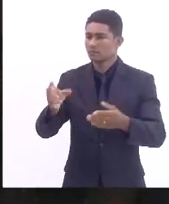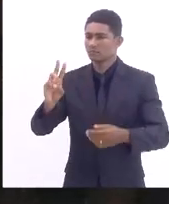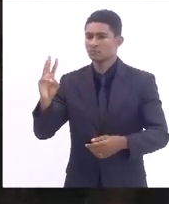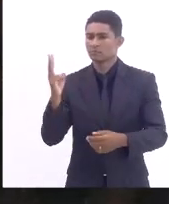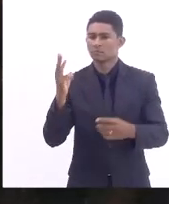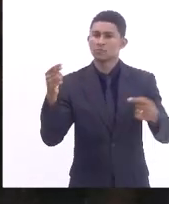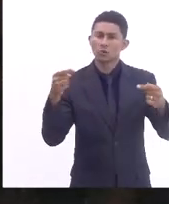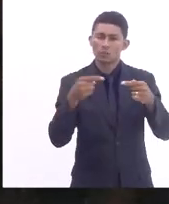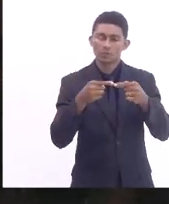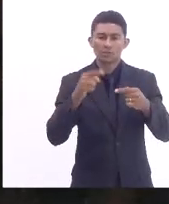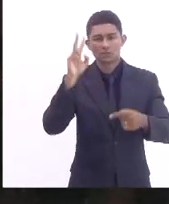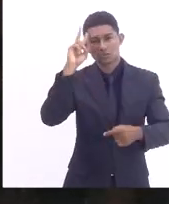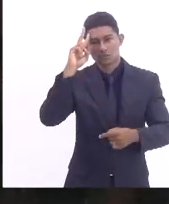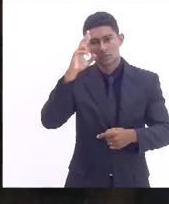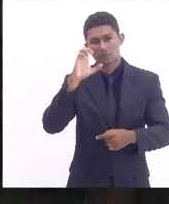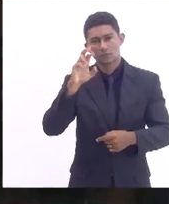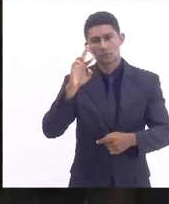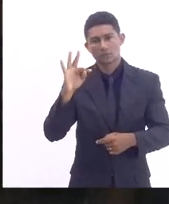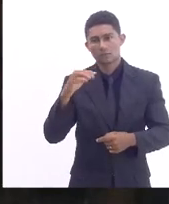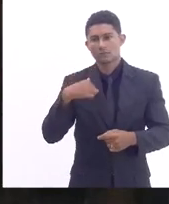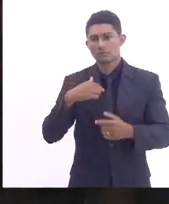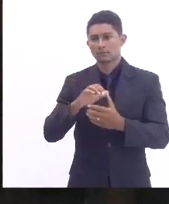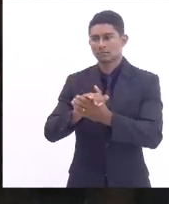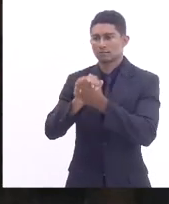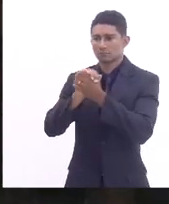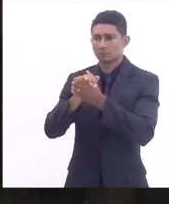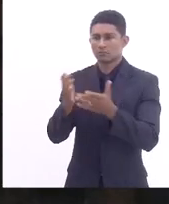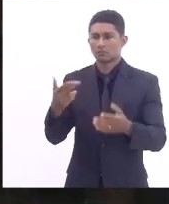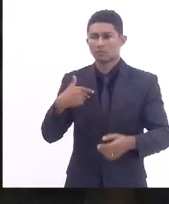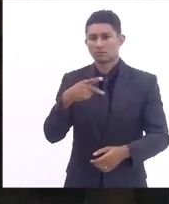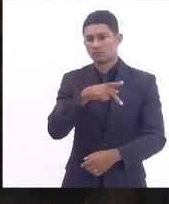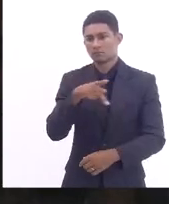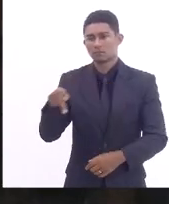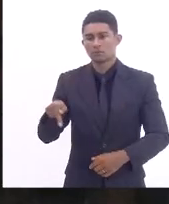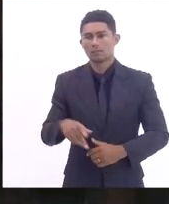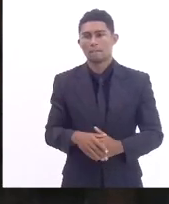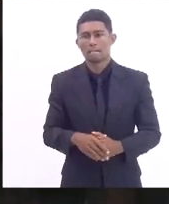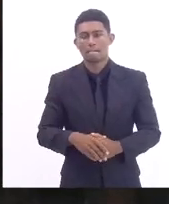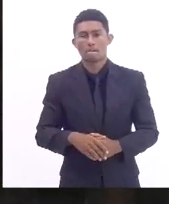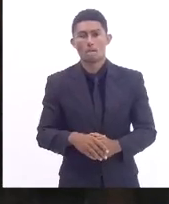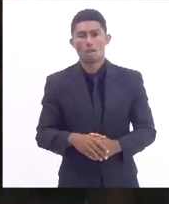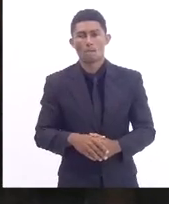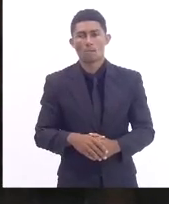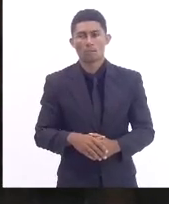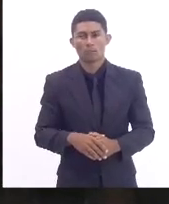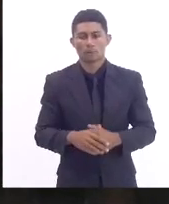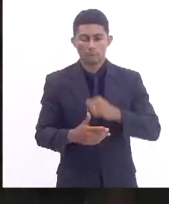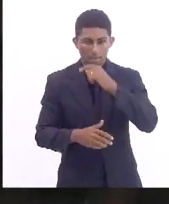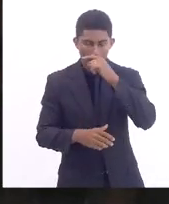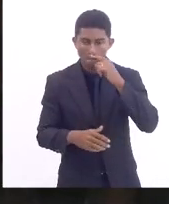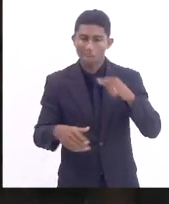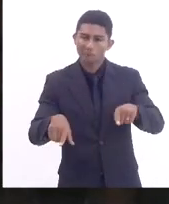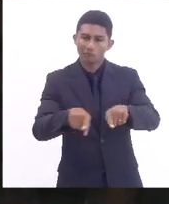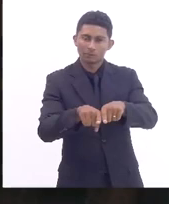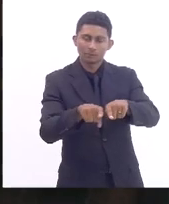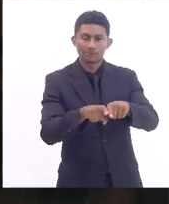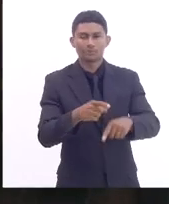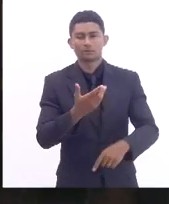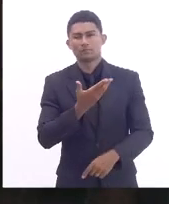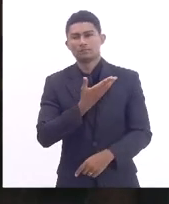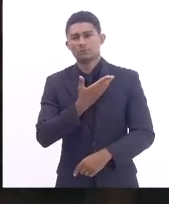da história do CRT e aqui é a minha saudação agora com o presidente queria saudar o meu